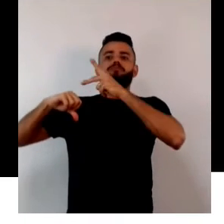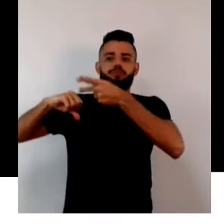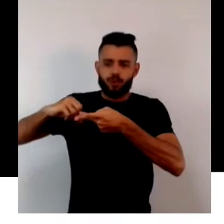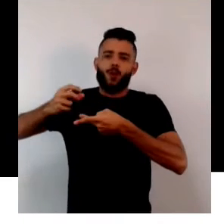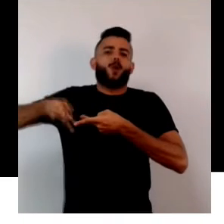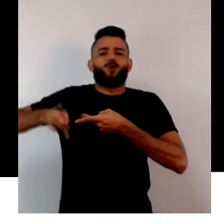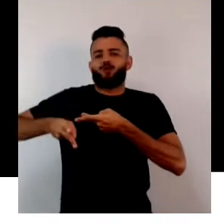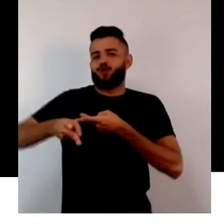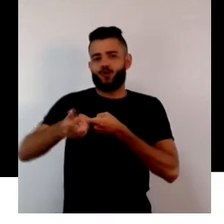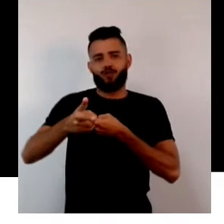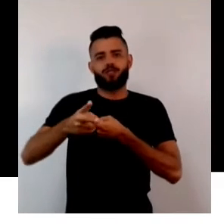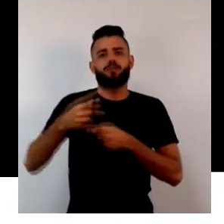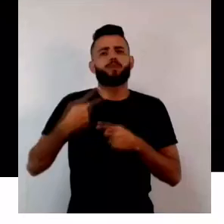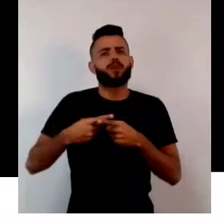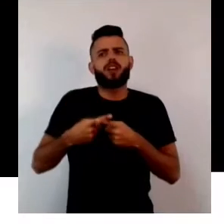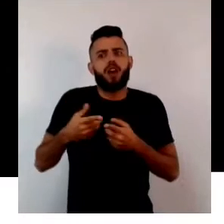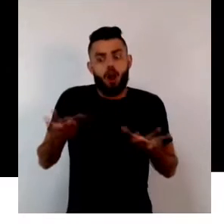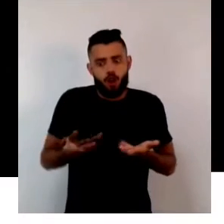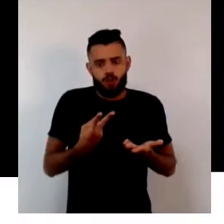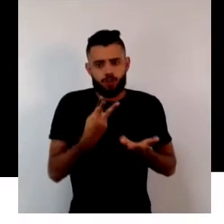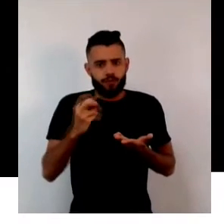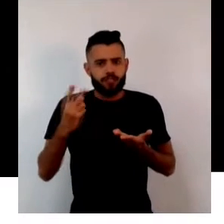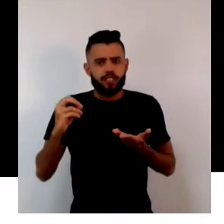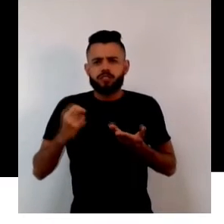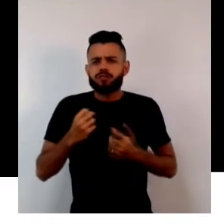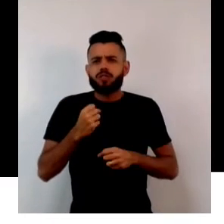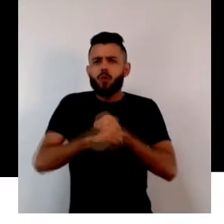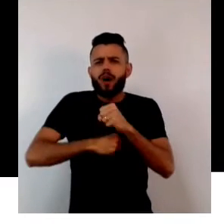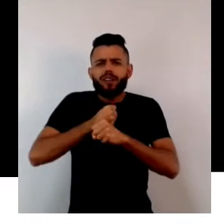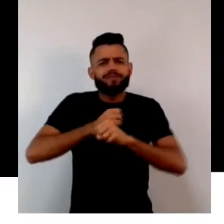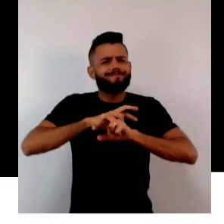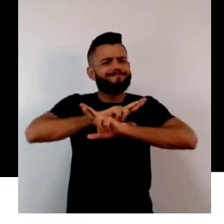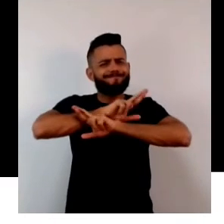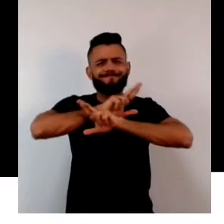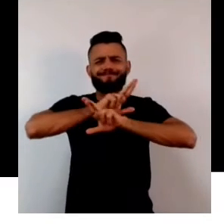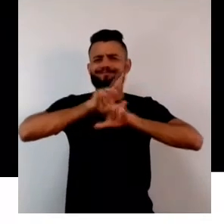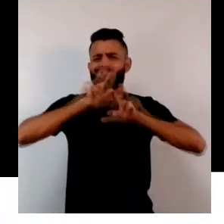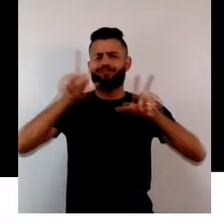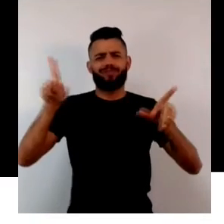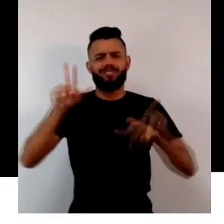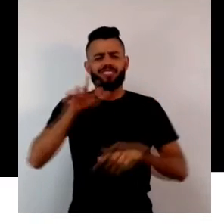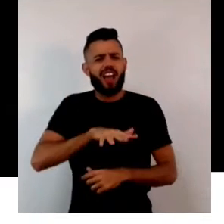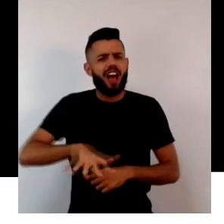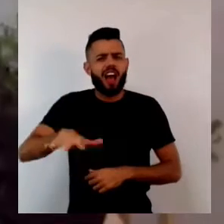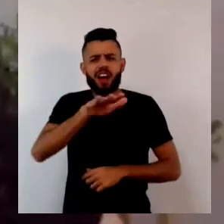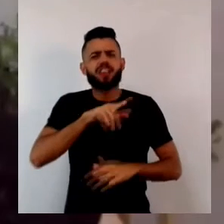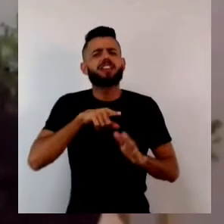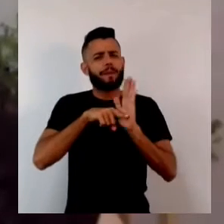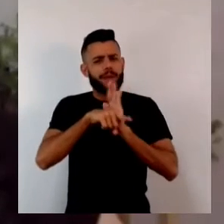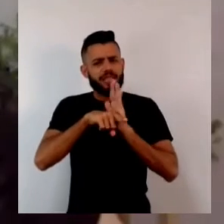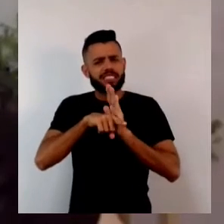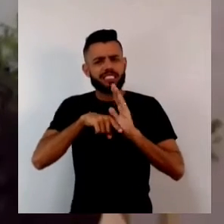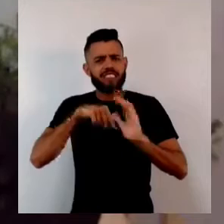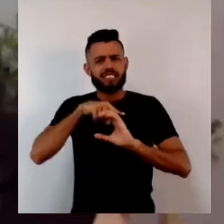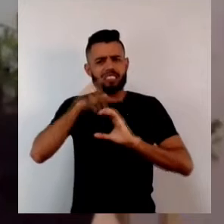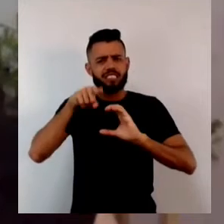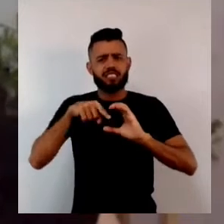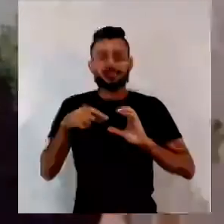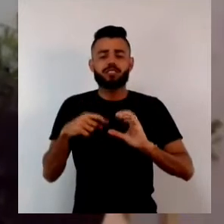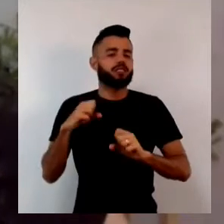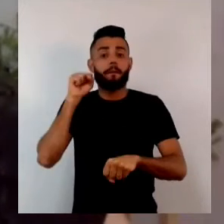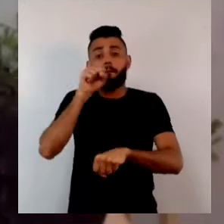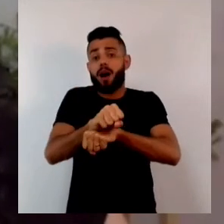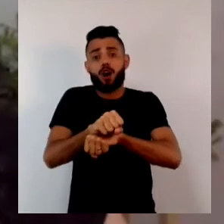atípico para toda a ciência, e eu falo isso porque tudo parou, né, por conta mesmo de